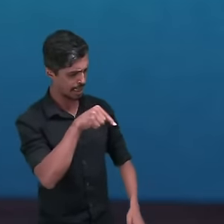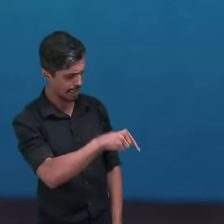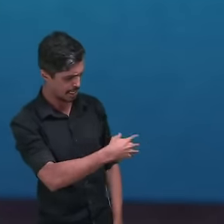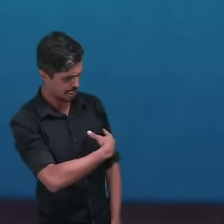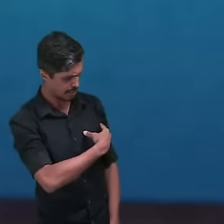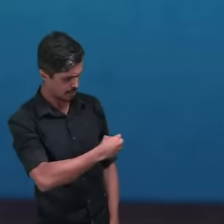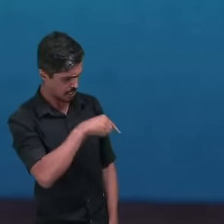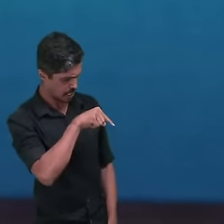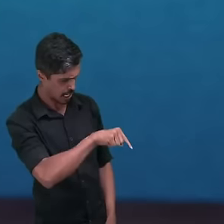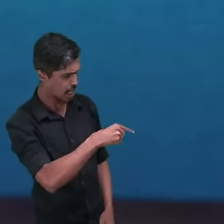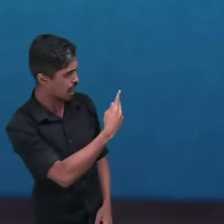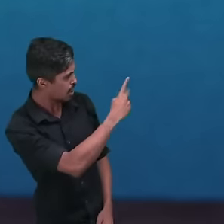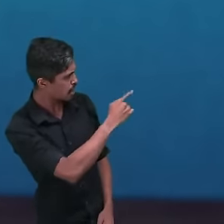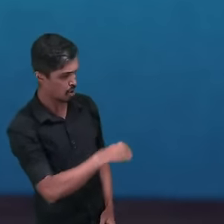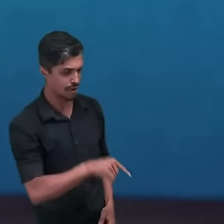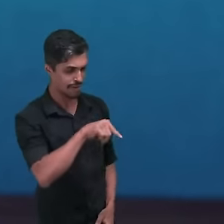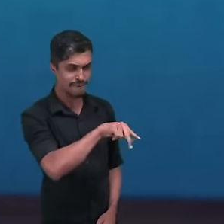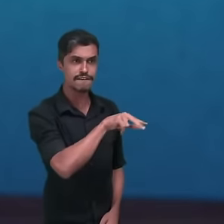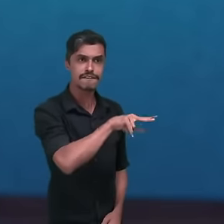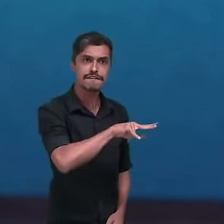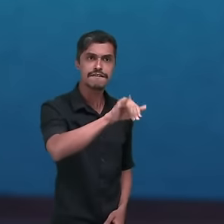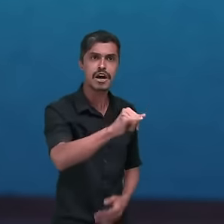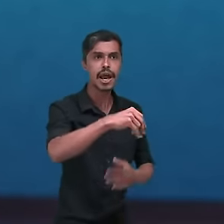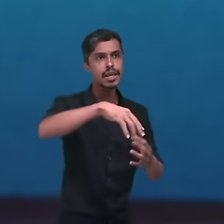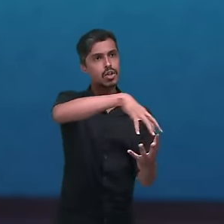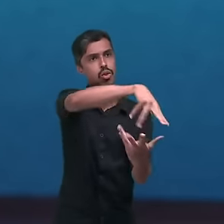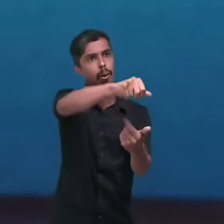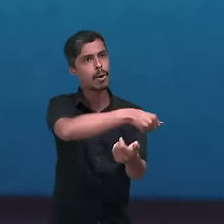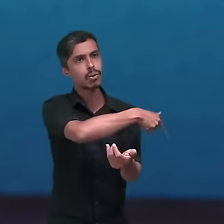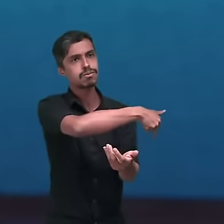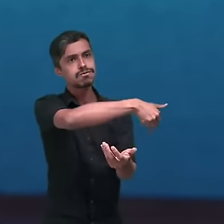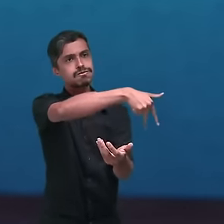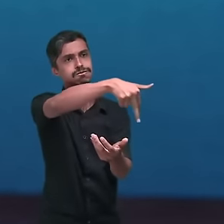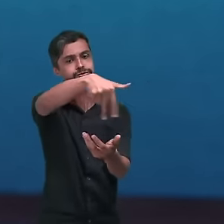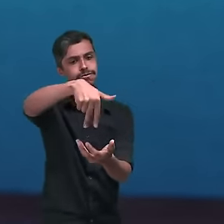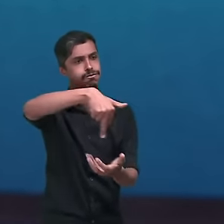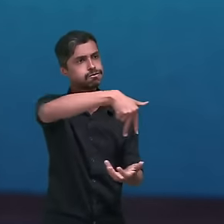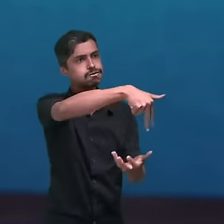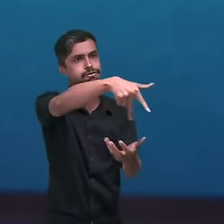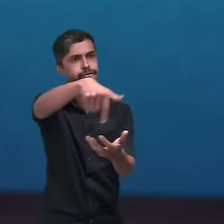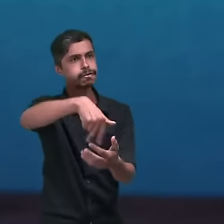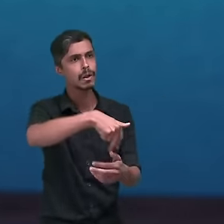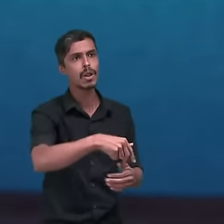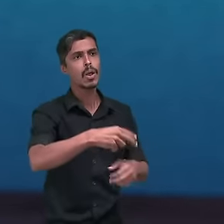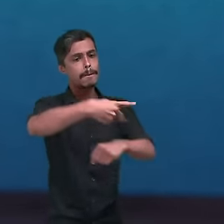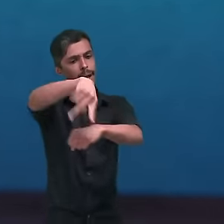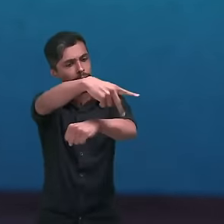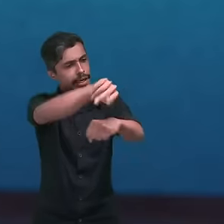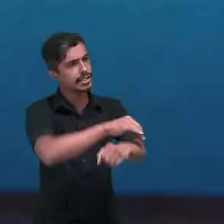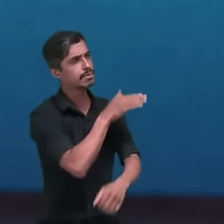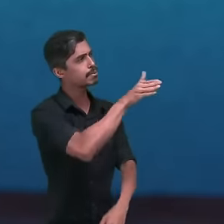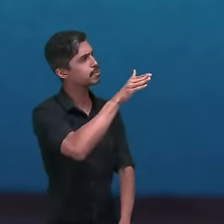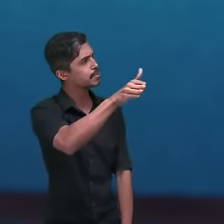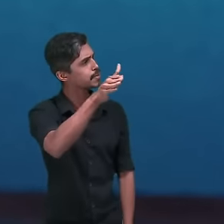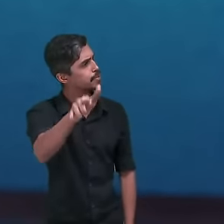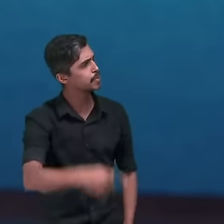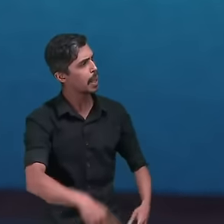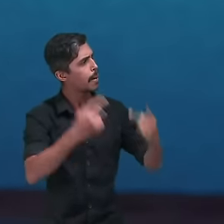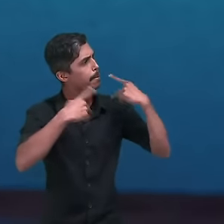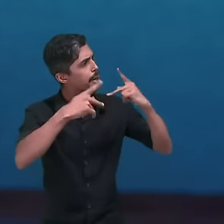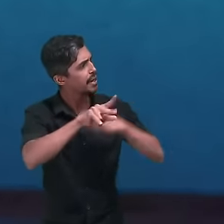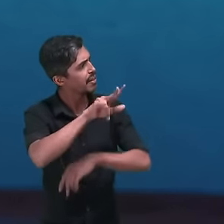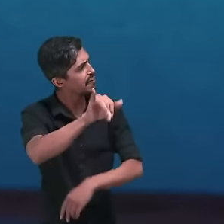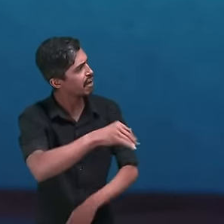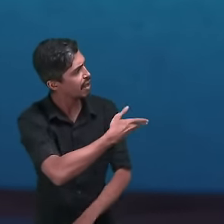vai andar de nação em nação, vai andar de continente em continente, vai pregar em estádio